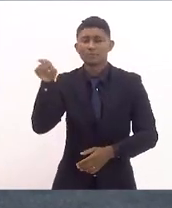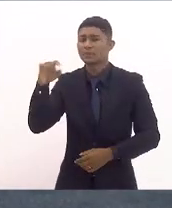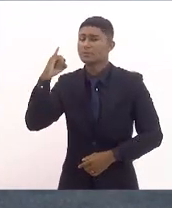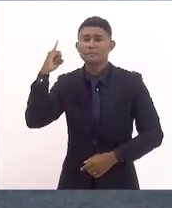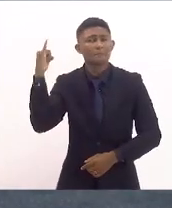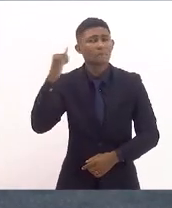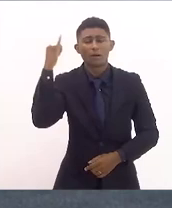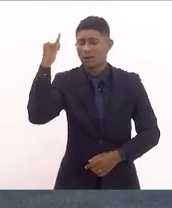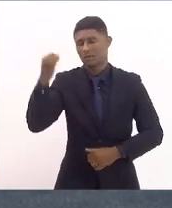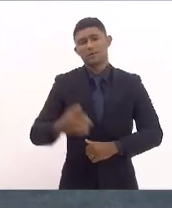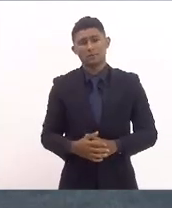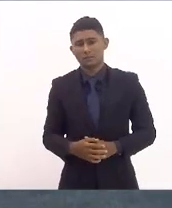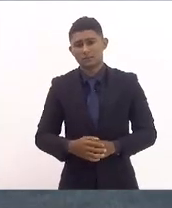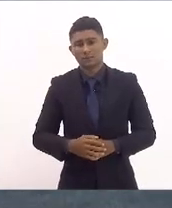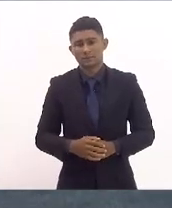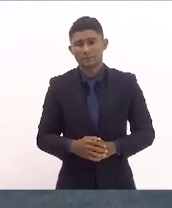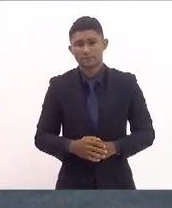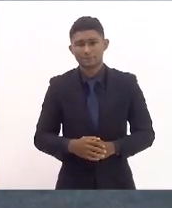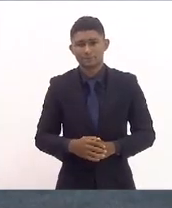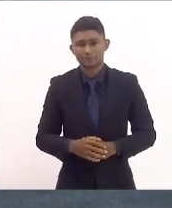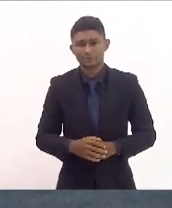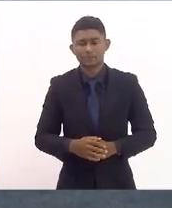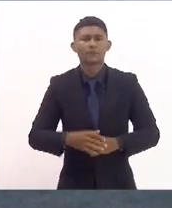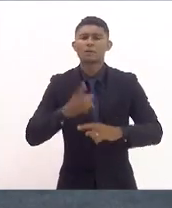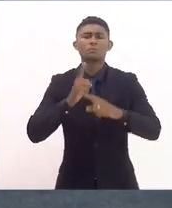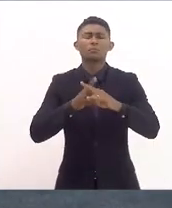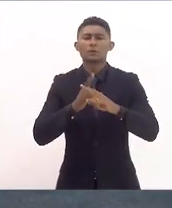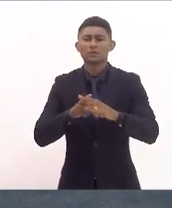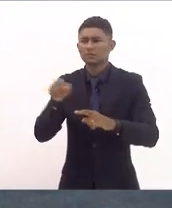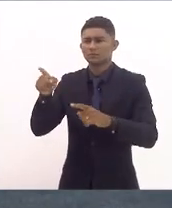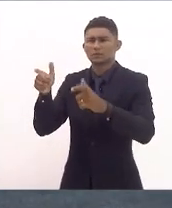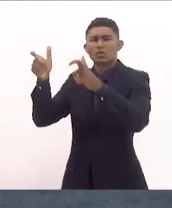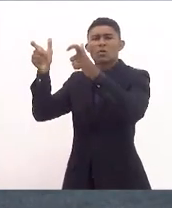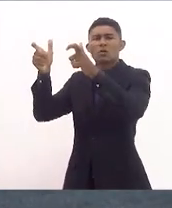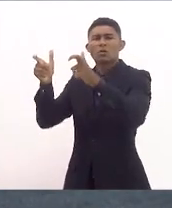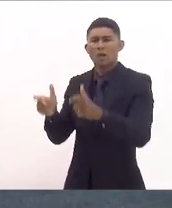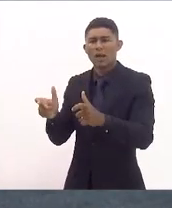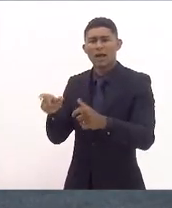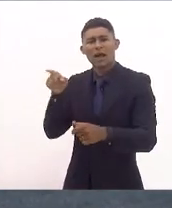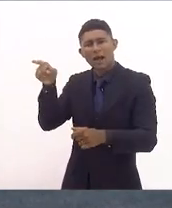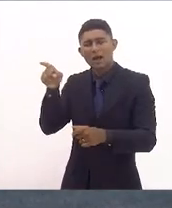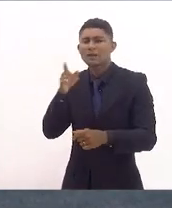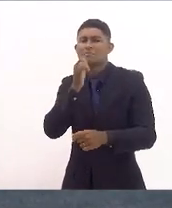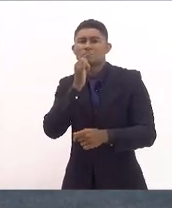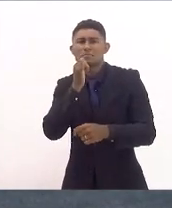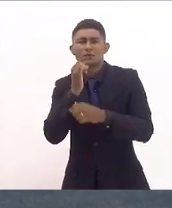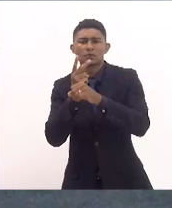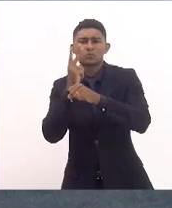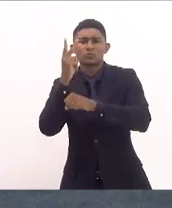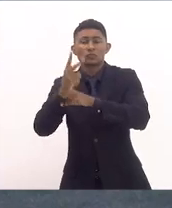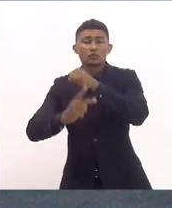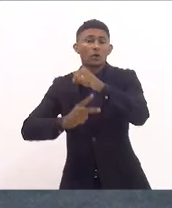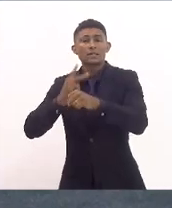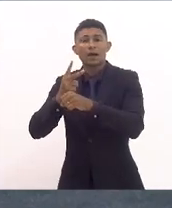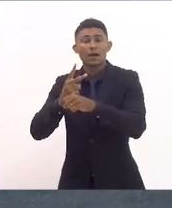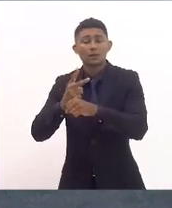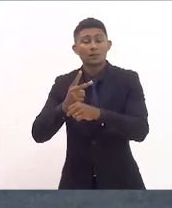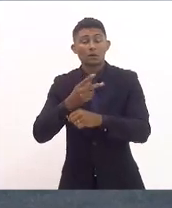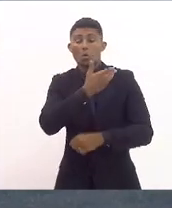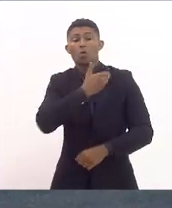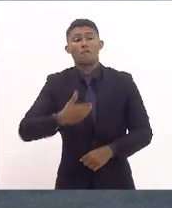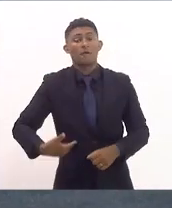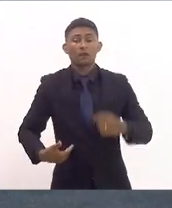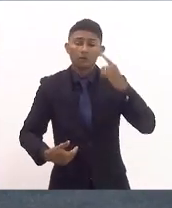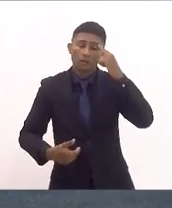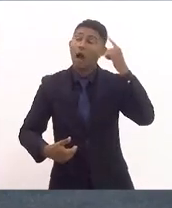pode ser um espaço que de dois em dois anos alguém se lembra para